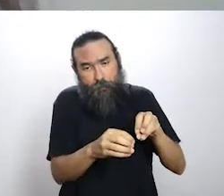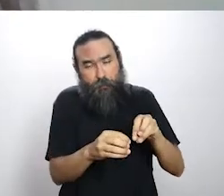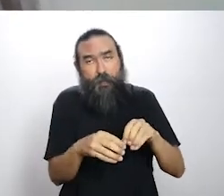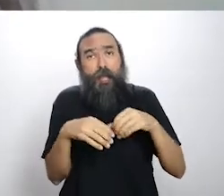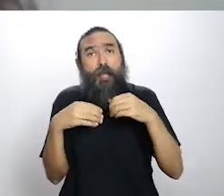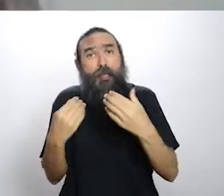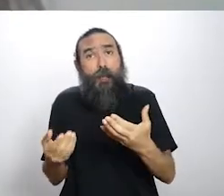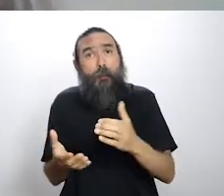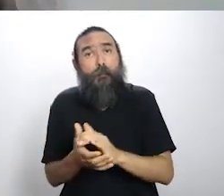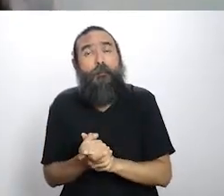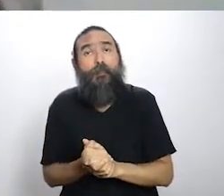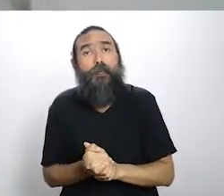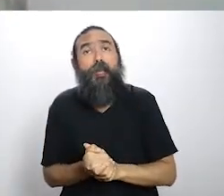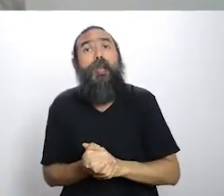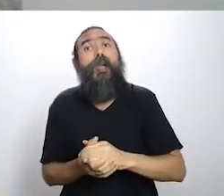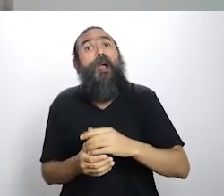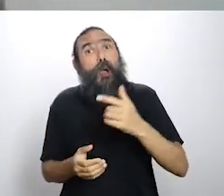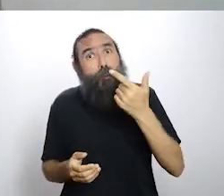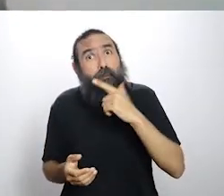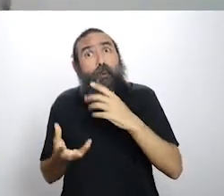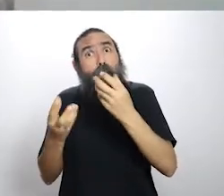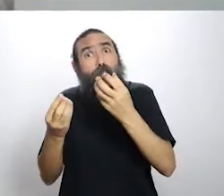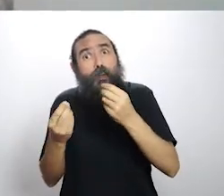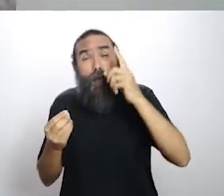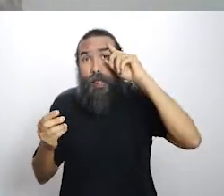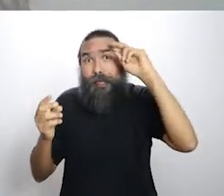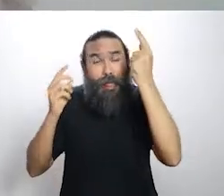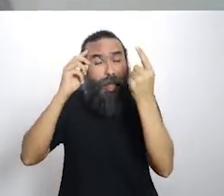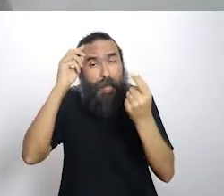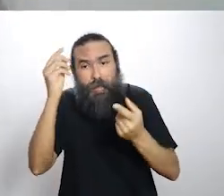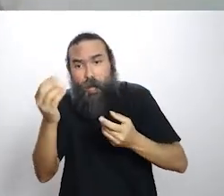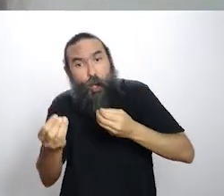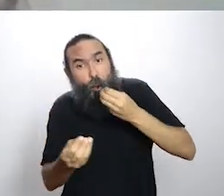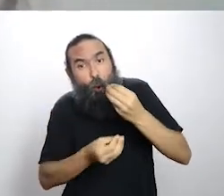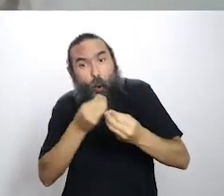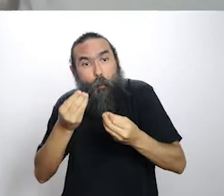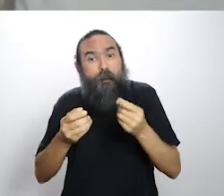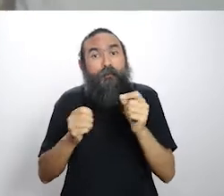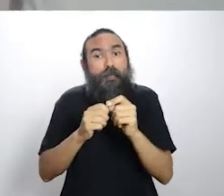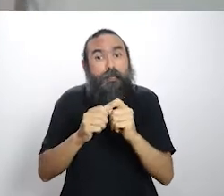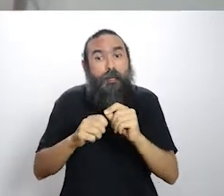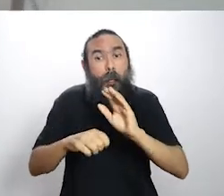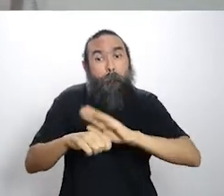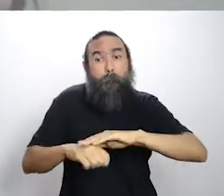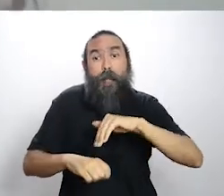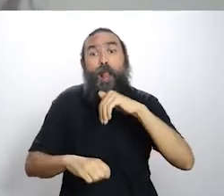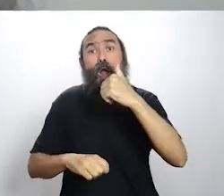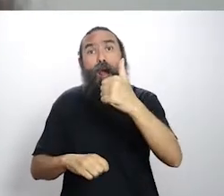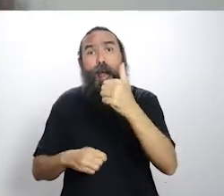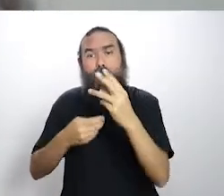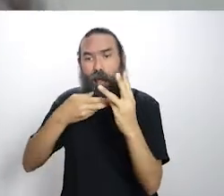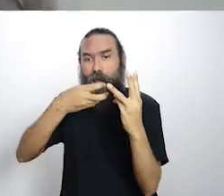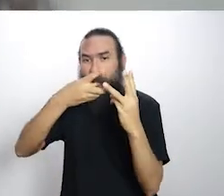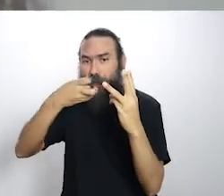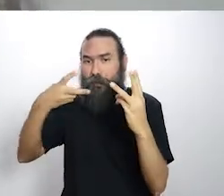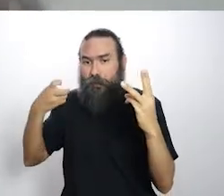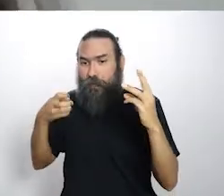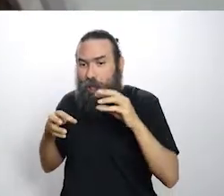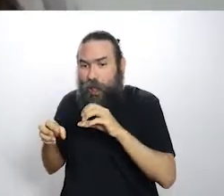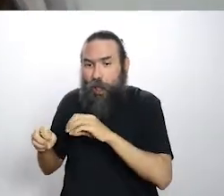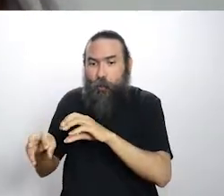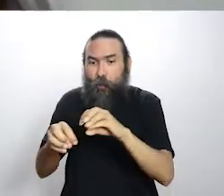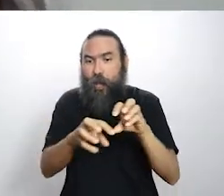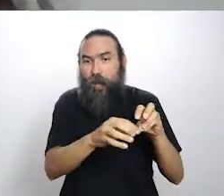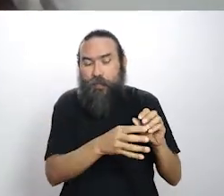muitas propostas para a melhoria da educação escolar indígena. Isso porque, nesses últimos tempos, nós temos